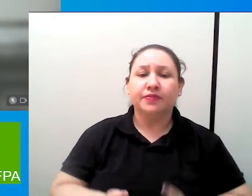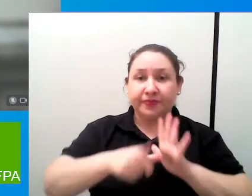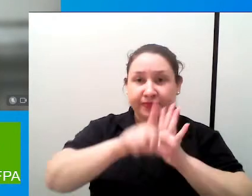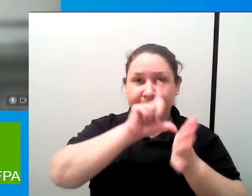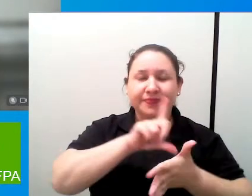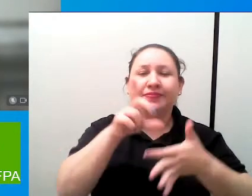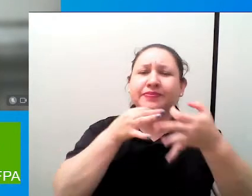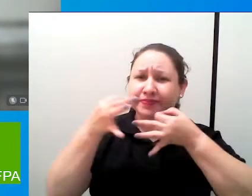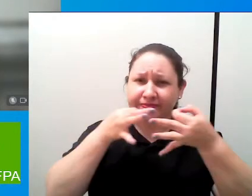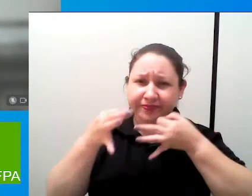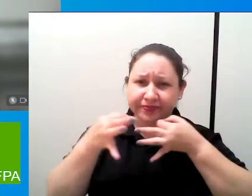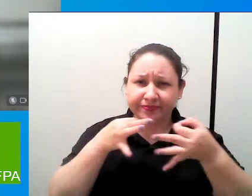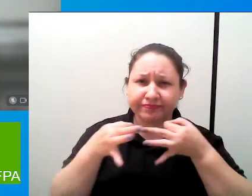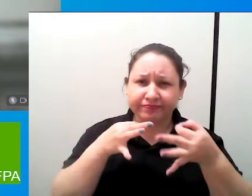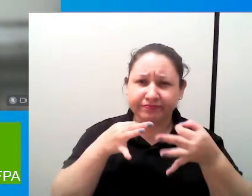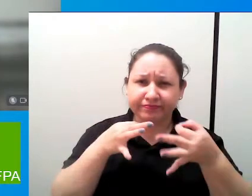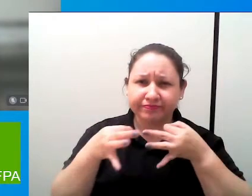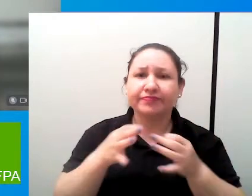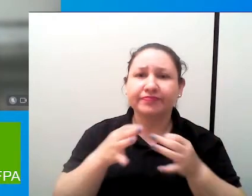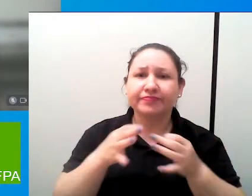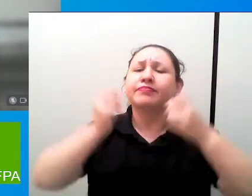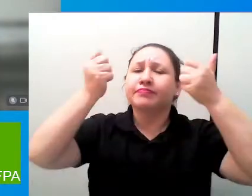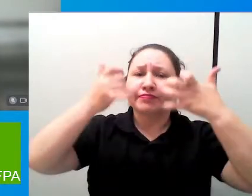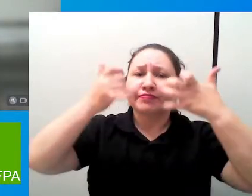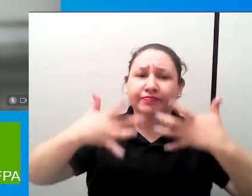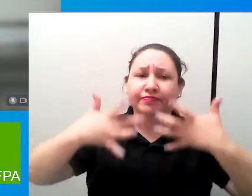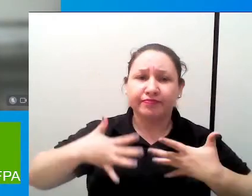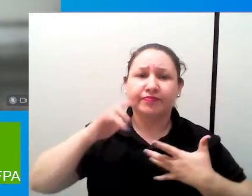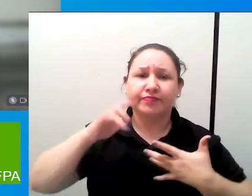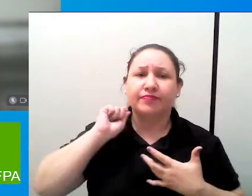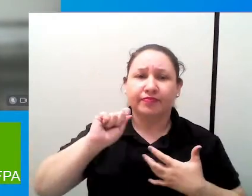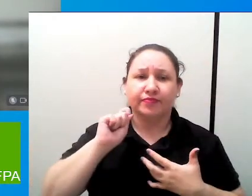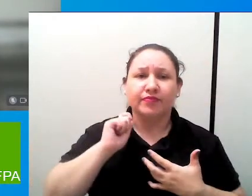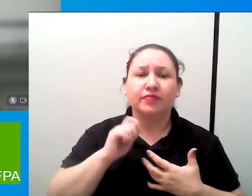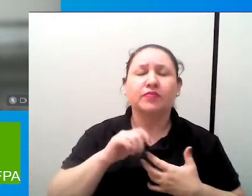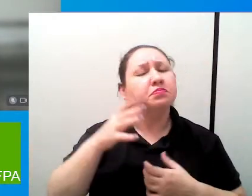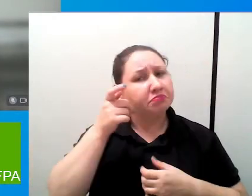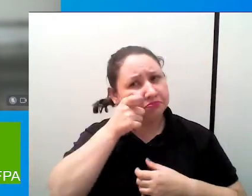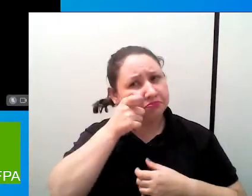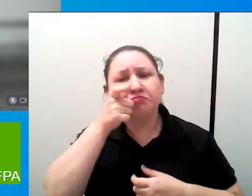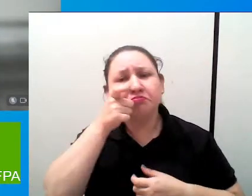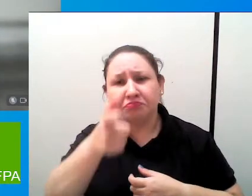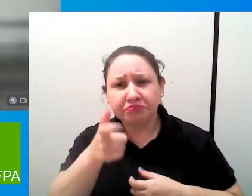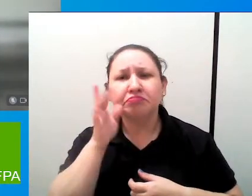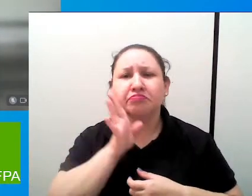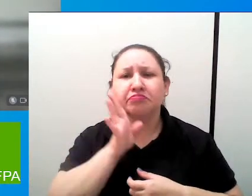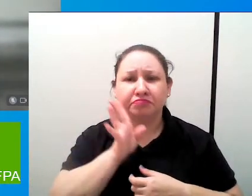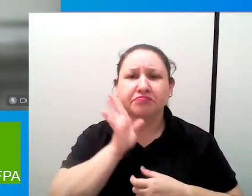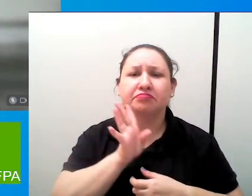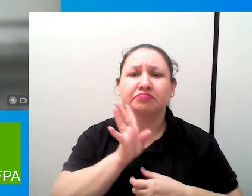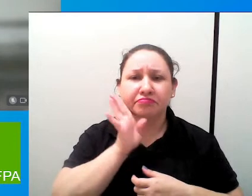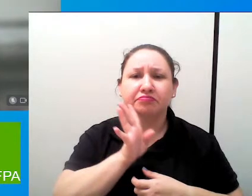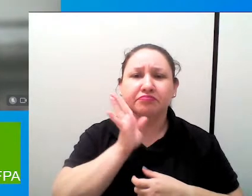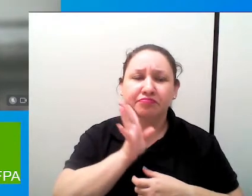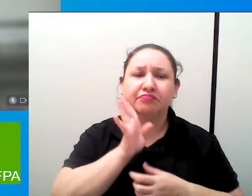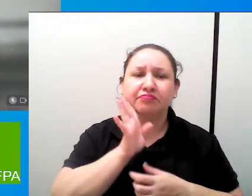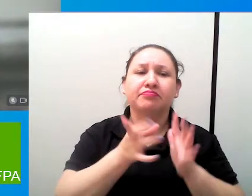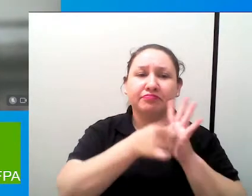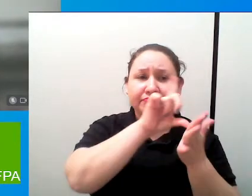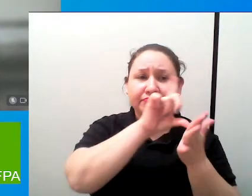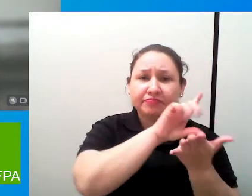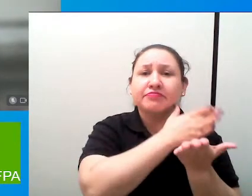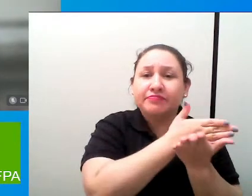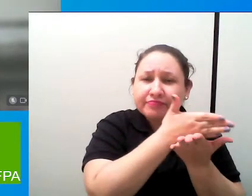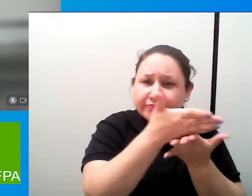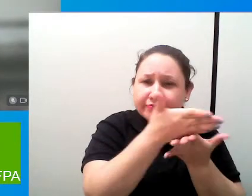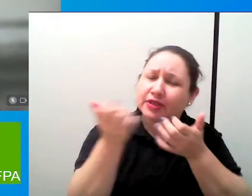Cida Araújo, ela falou sobre que é interessante esse processo de experimentação antes da efetivação da implementação